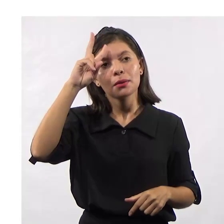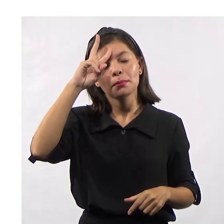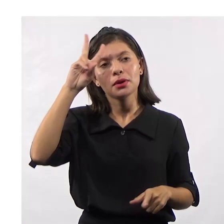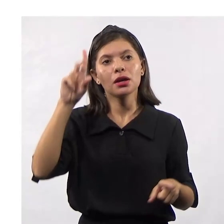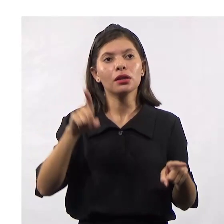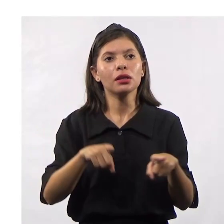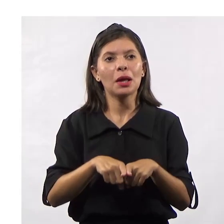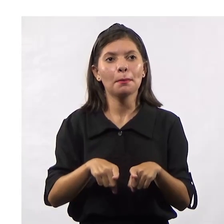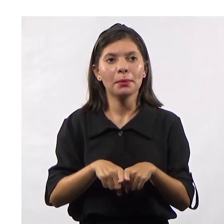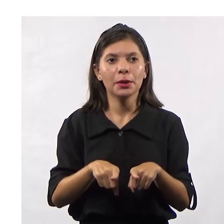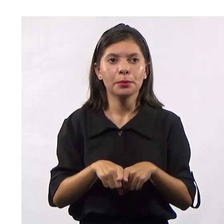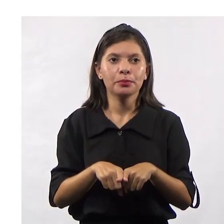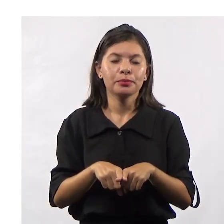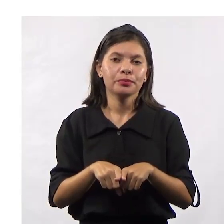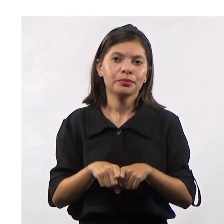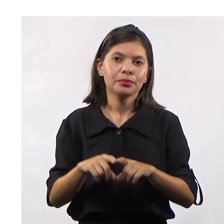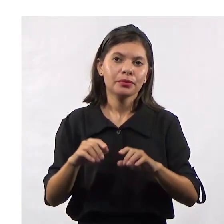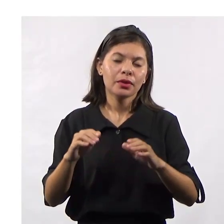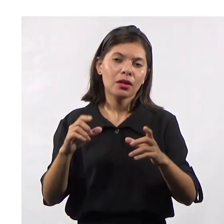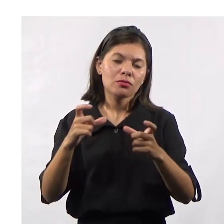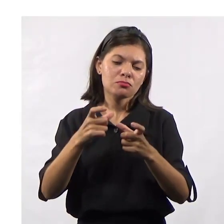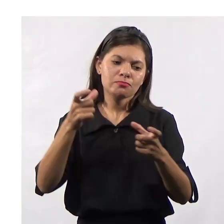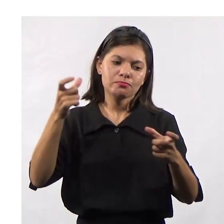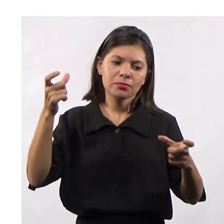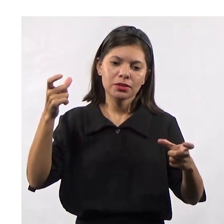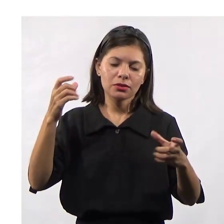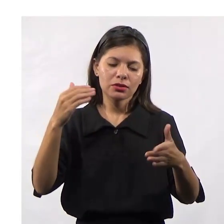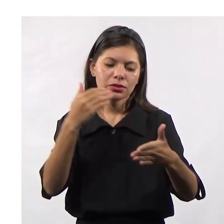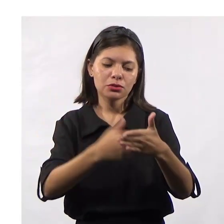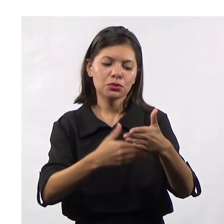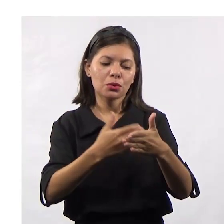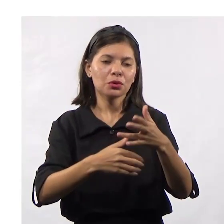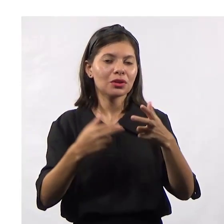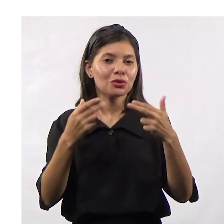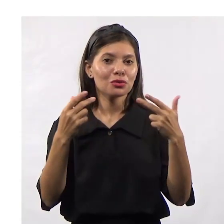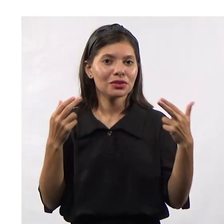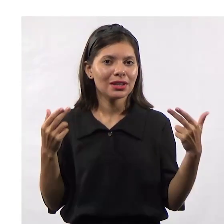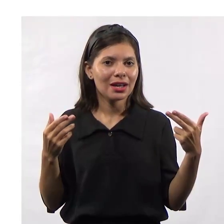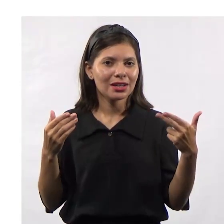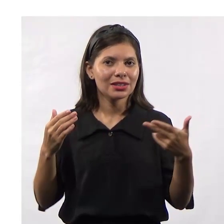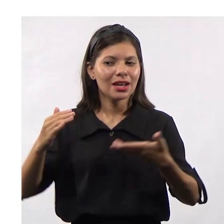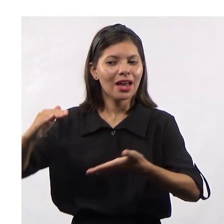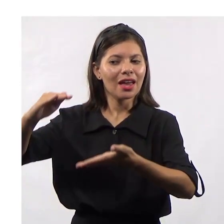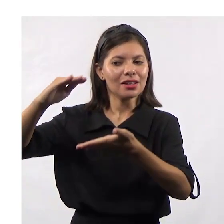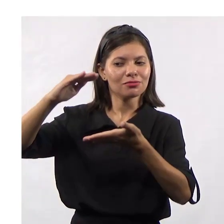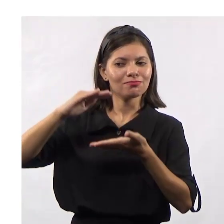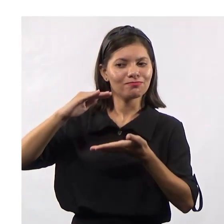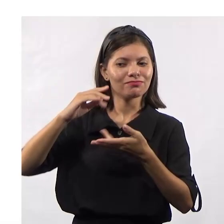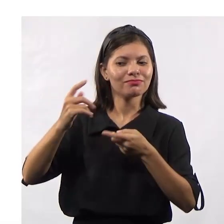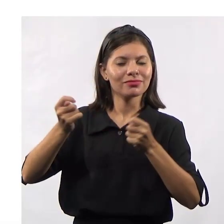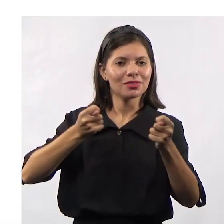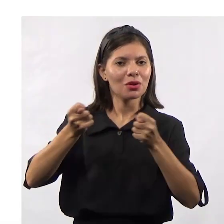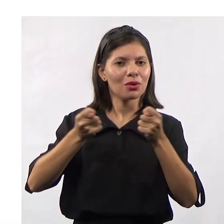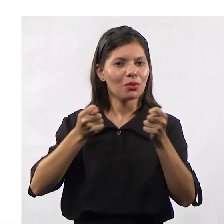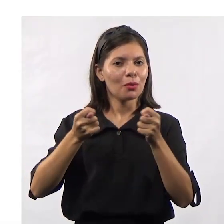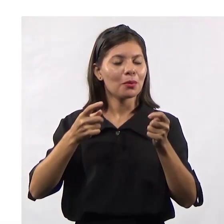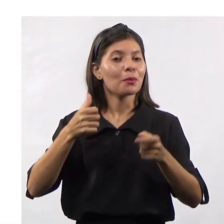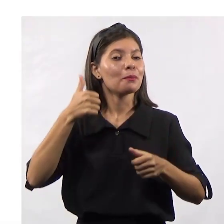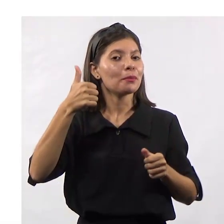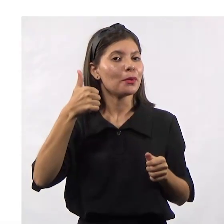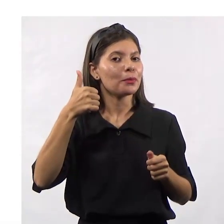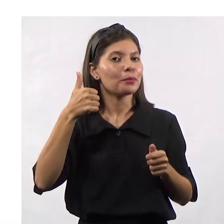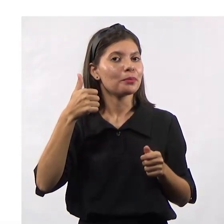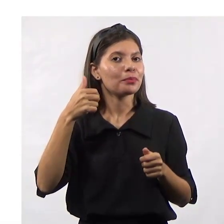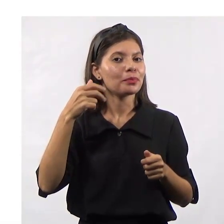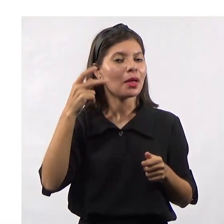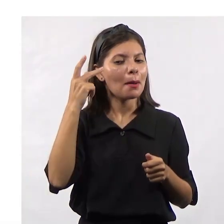Lembrando também que, além do maior desconto, a gente tem como novidade o maior retorno econômico, tá?